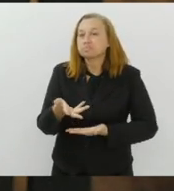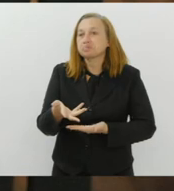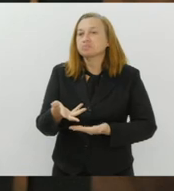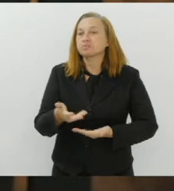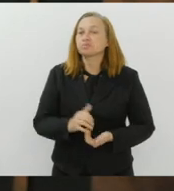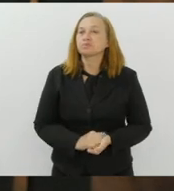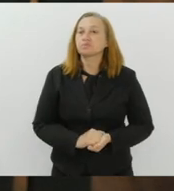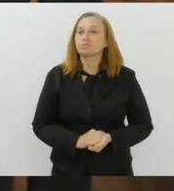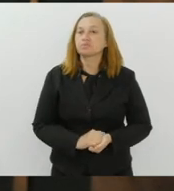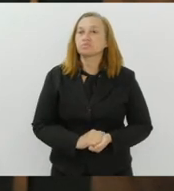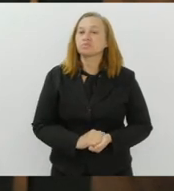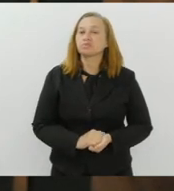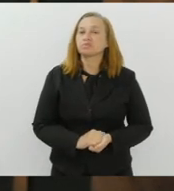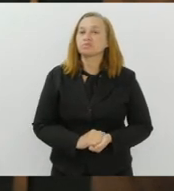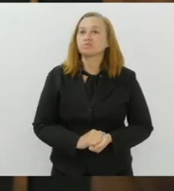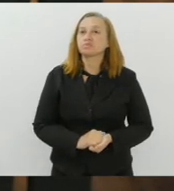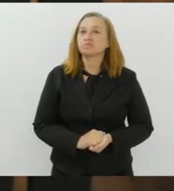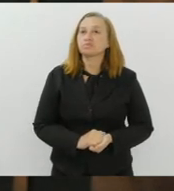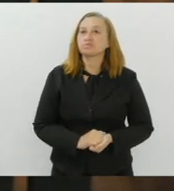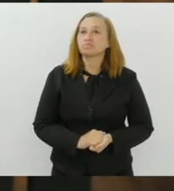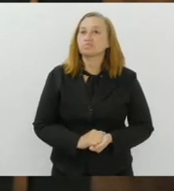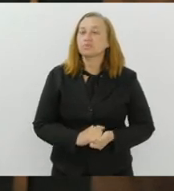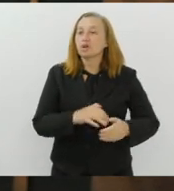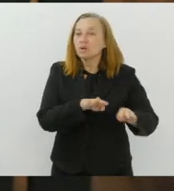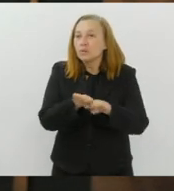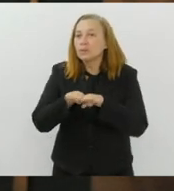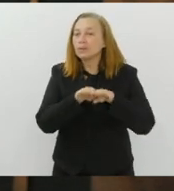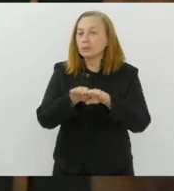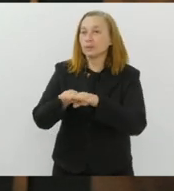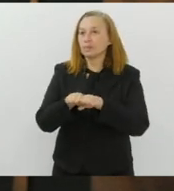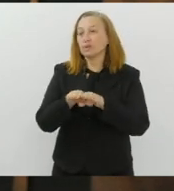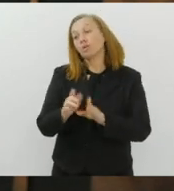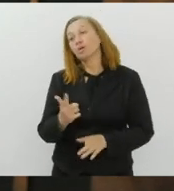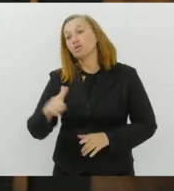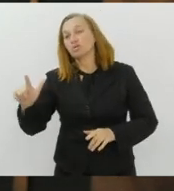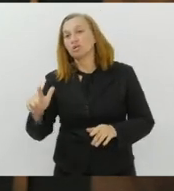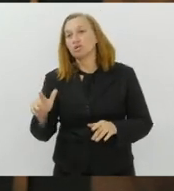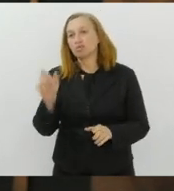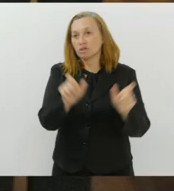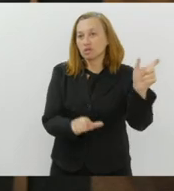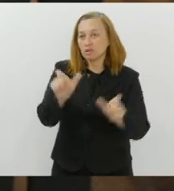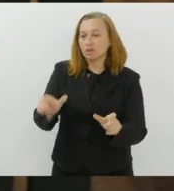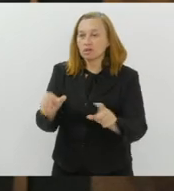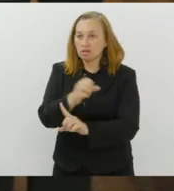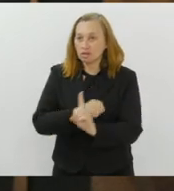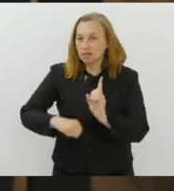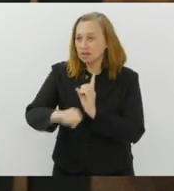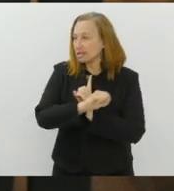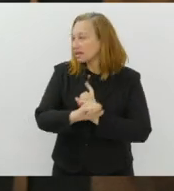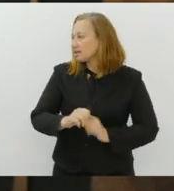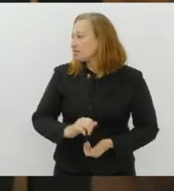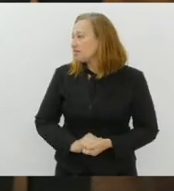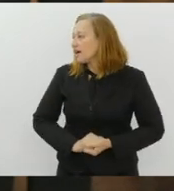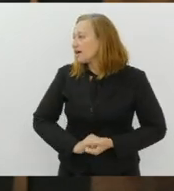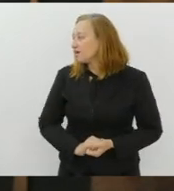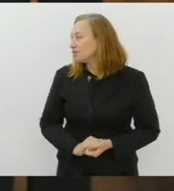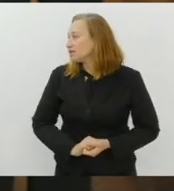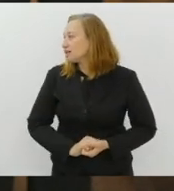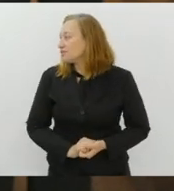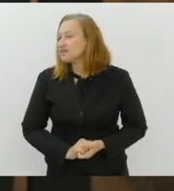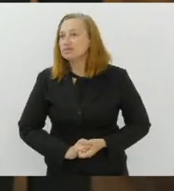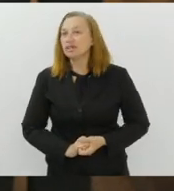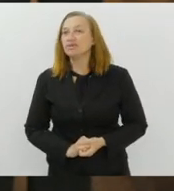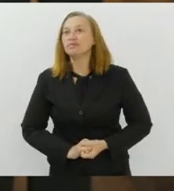né, delas estarem em igualdade de condições com as demais pessoas na sociedade. Então, a gente precisa eliminar